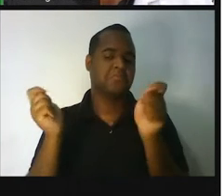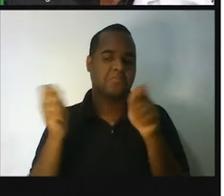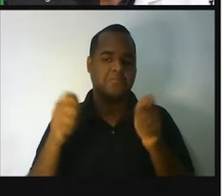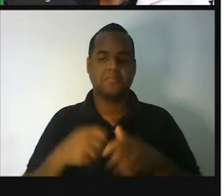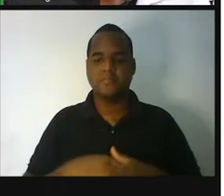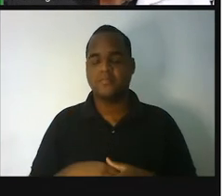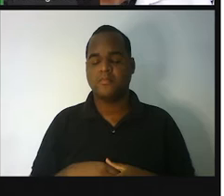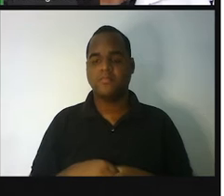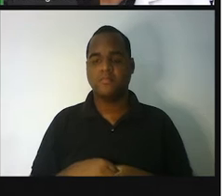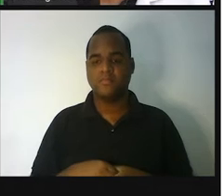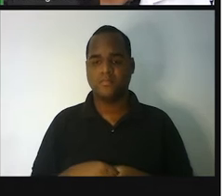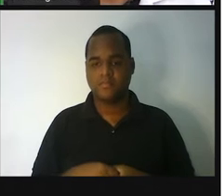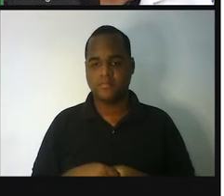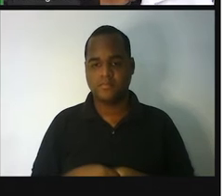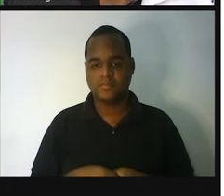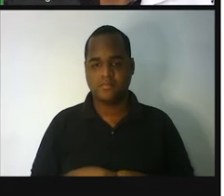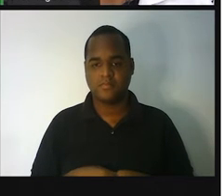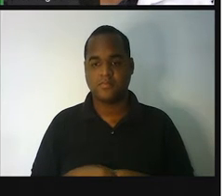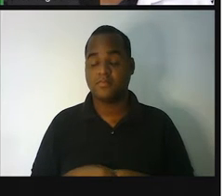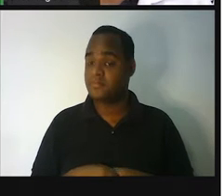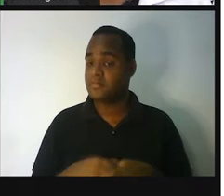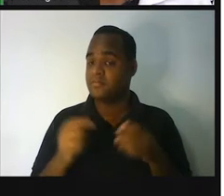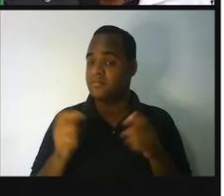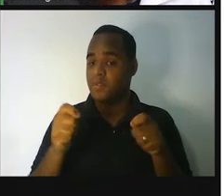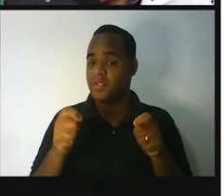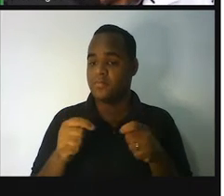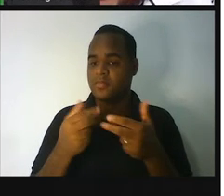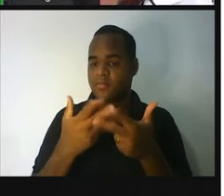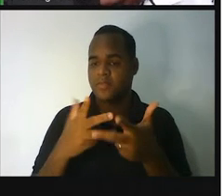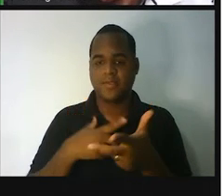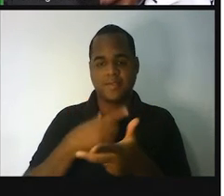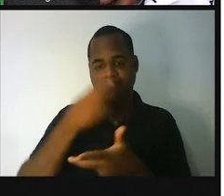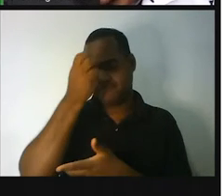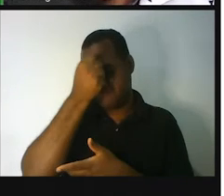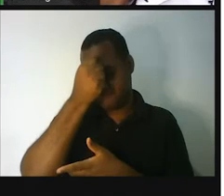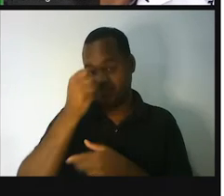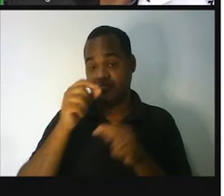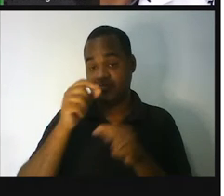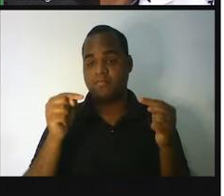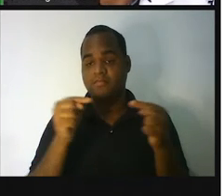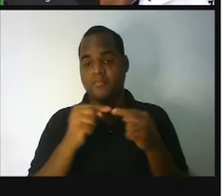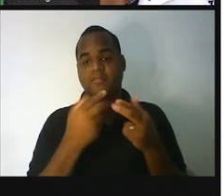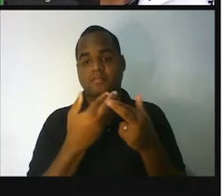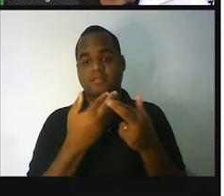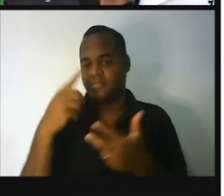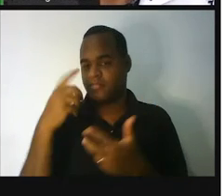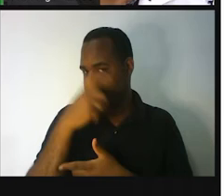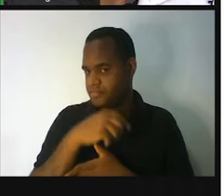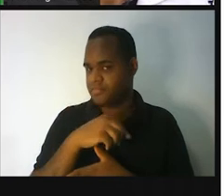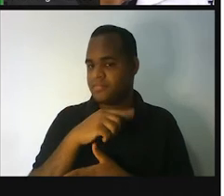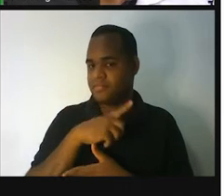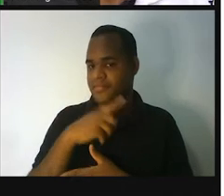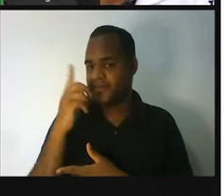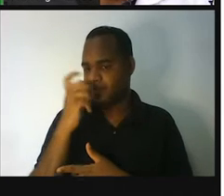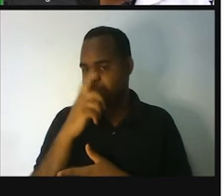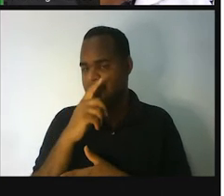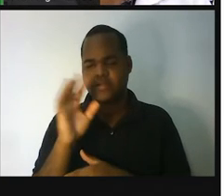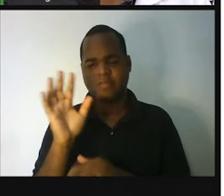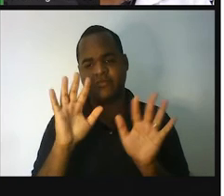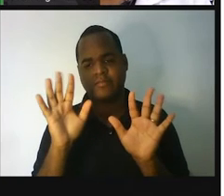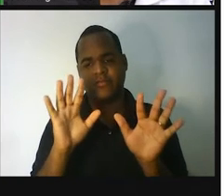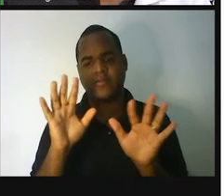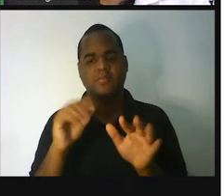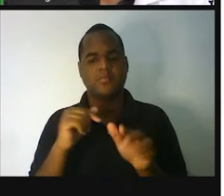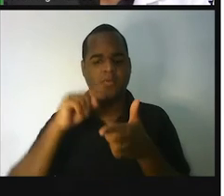bom tá é isso que a gente vai prender agora e você vai ver que não é nada difícil é uma coisinha Tá